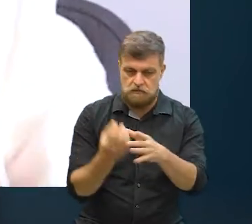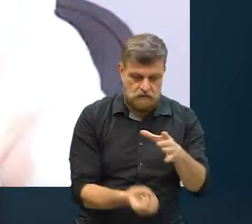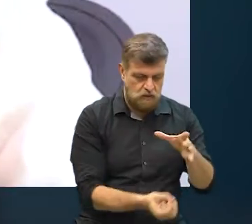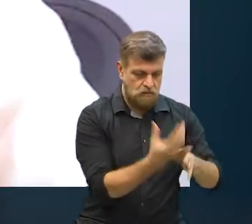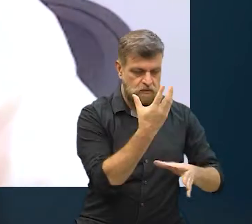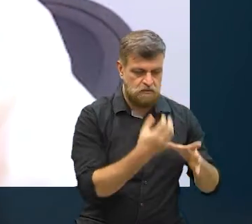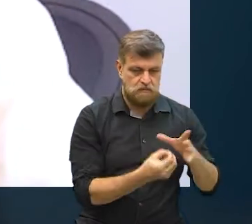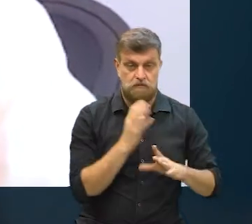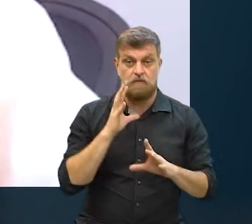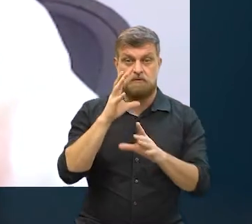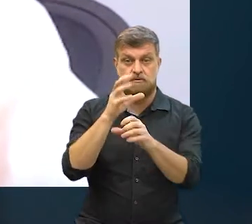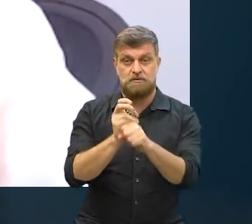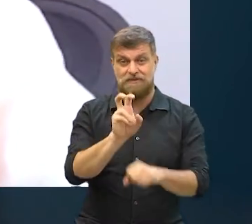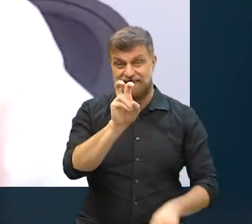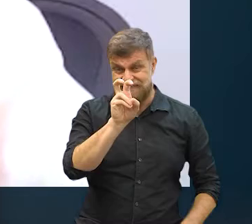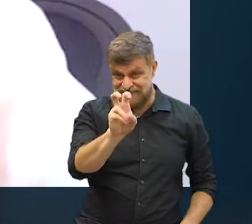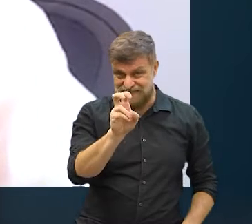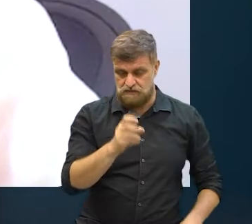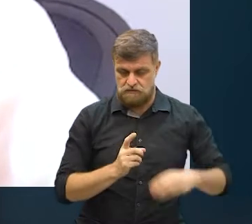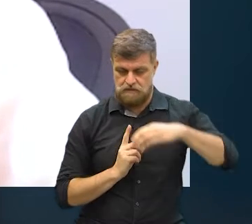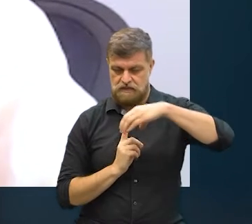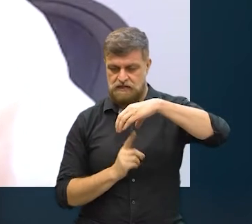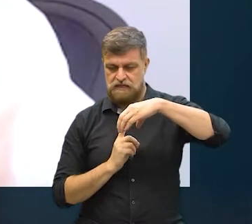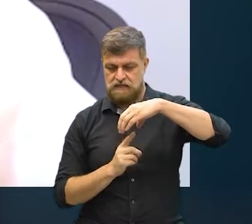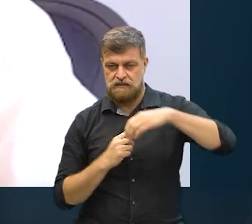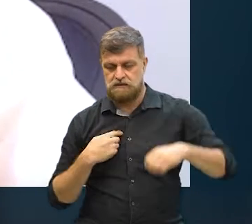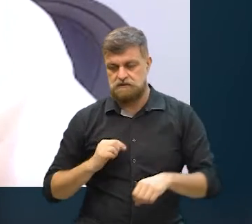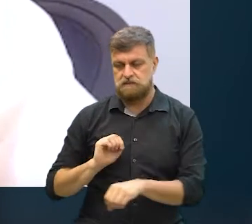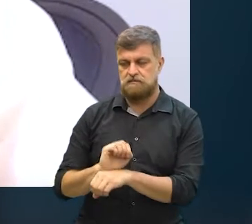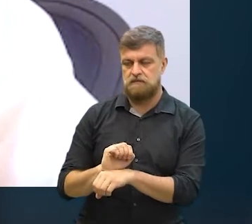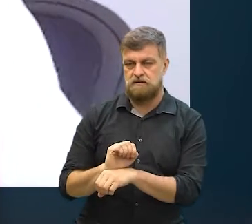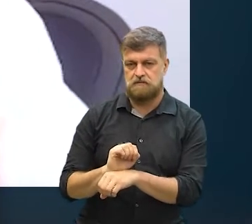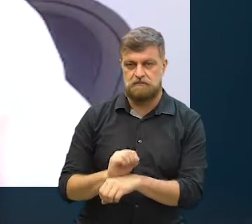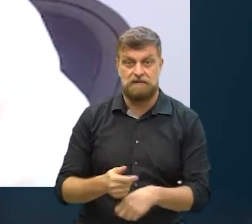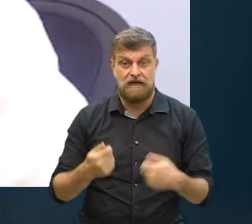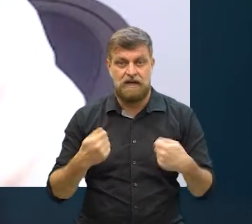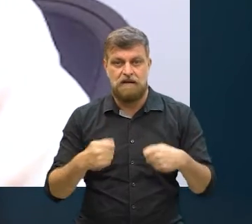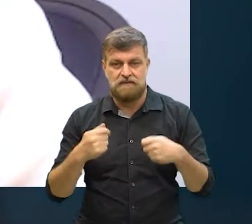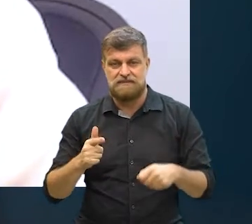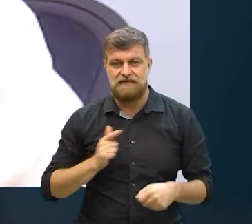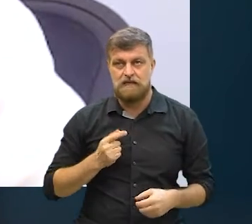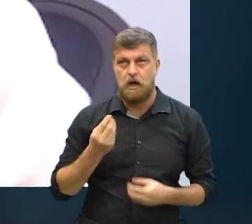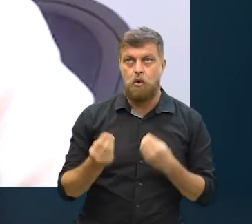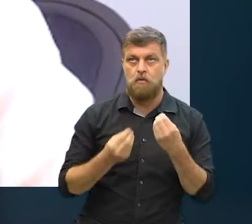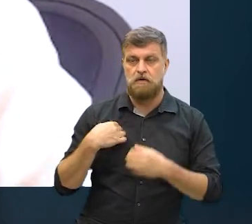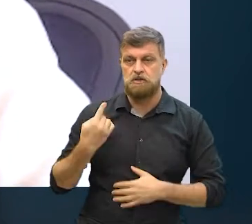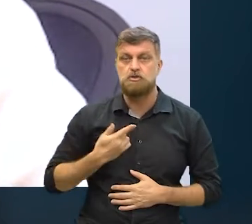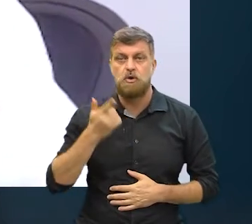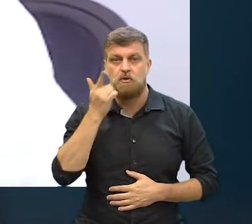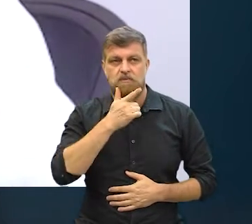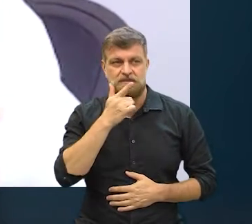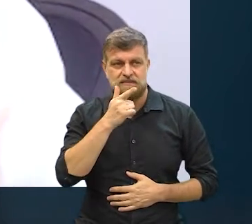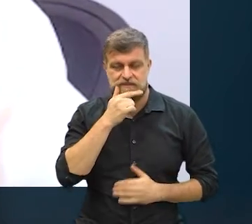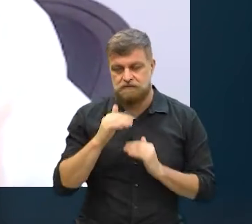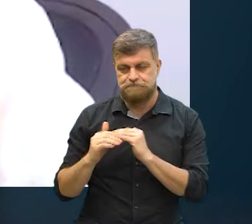outra. Quando a gente já estava com 5 clínicas, paramos e falamos: a gente precisa montar um processo onde nós conseguimos atender nas 5